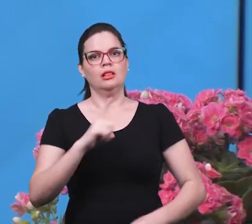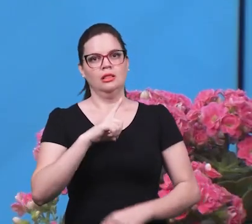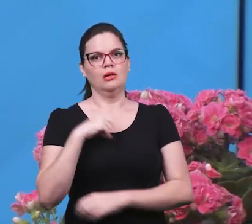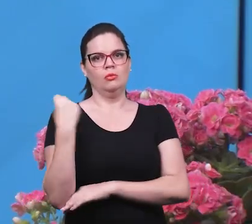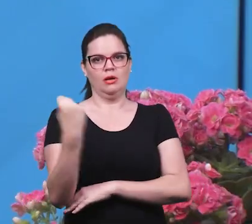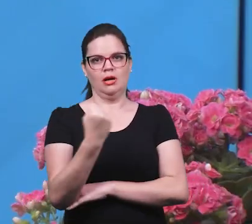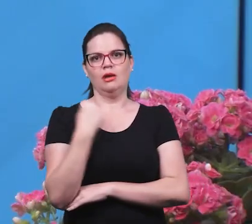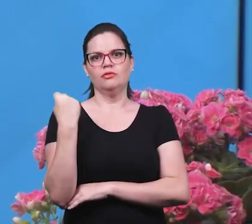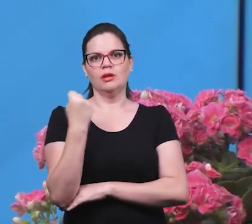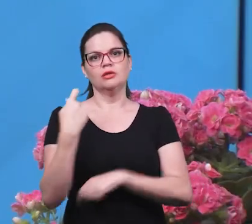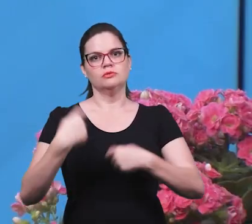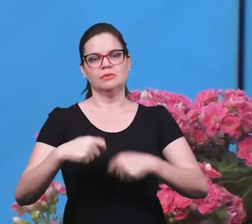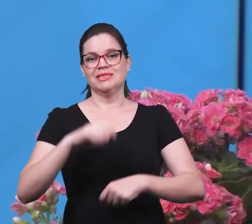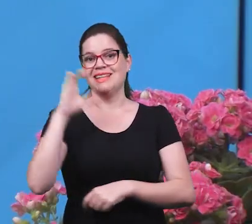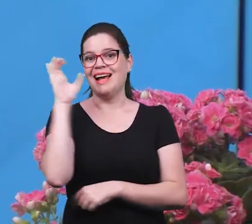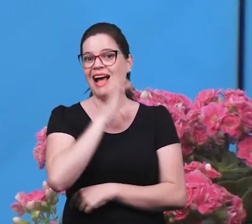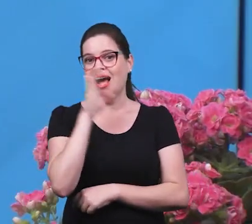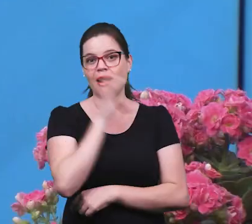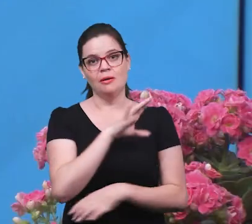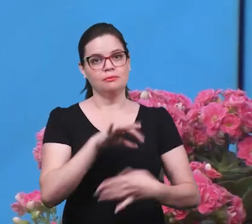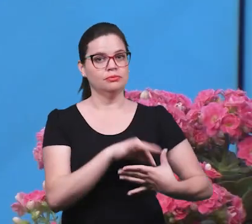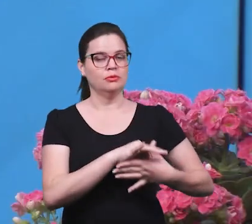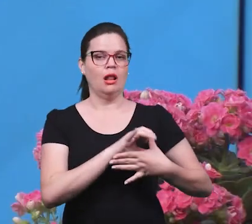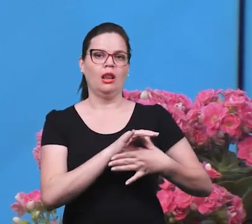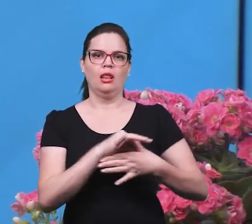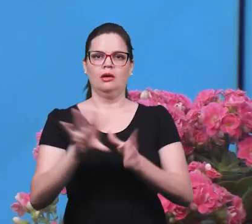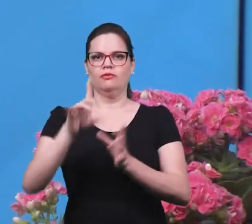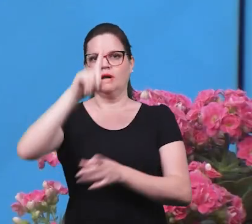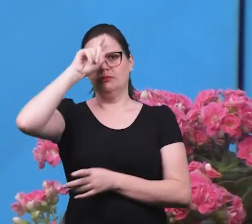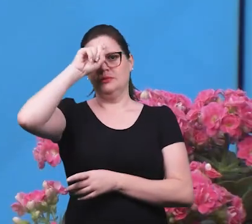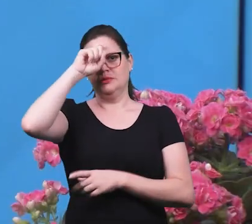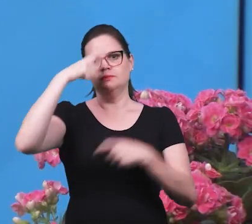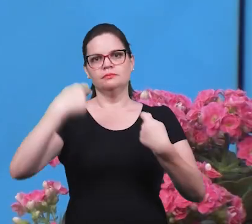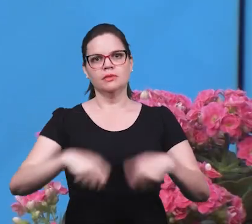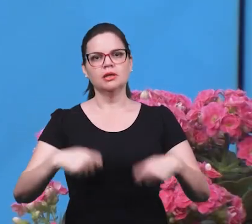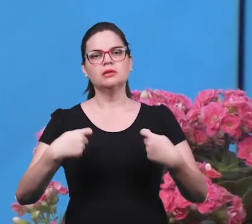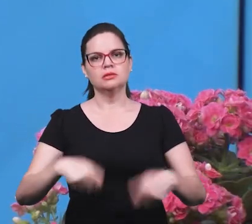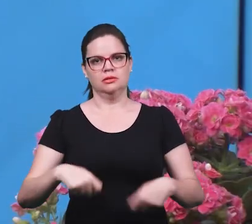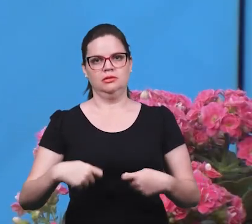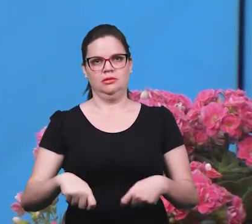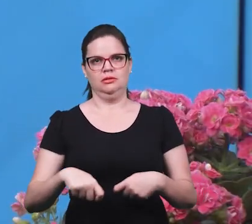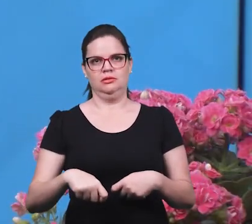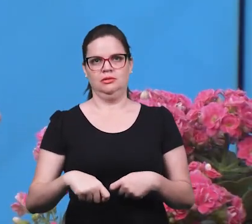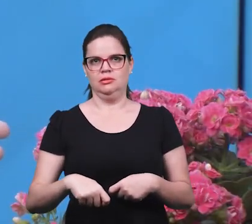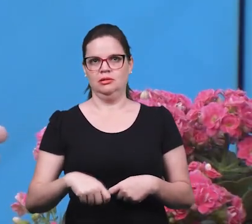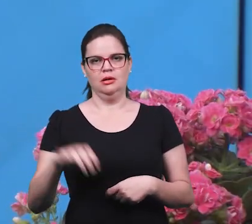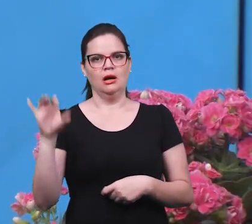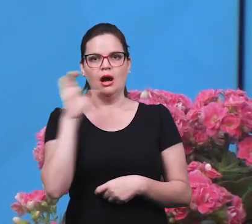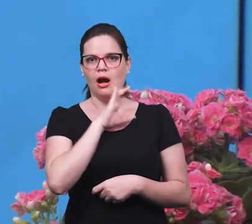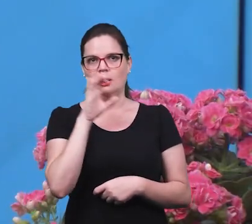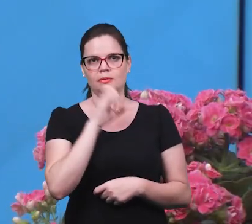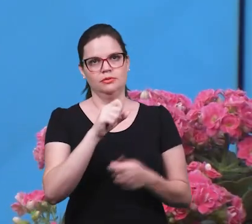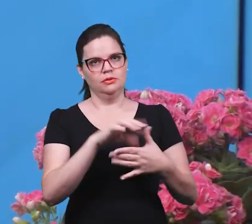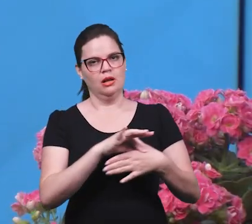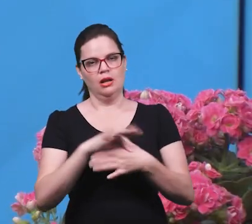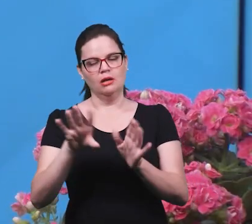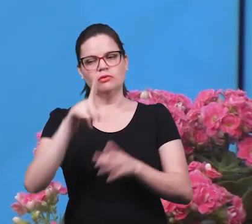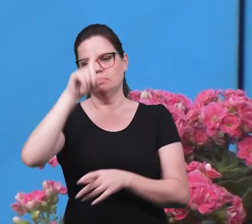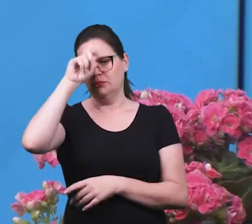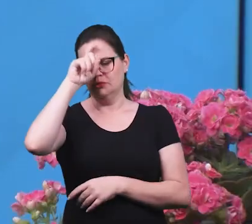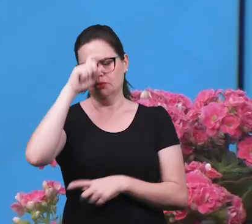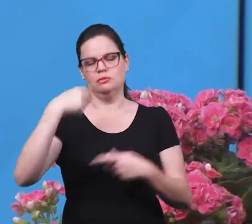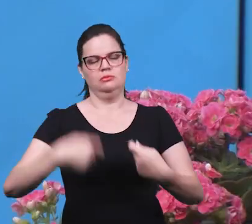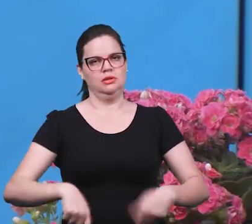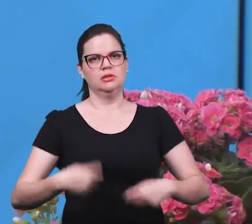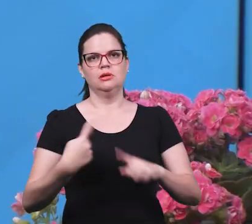gravidade mais rápida, né, sim, então a gente tem que agir precocemente. E muito rapidamente, às vezes precisando até de um pronto-socorro,